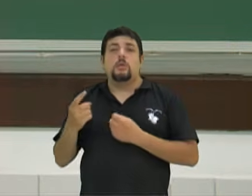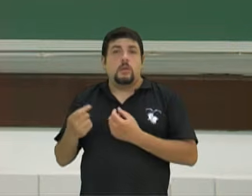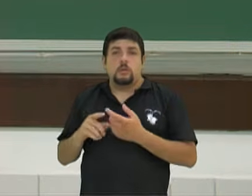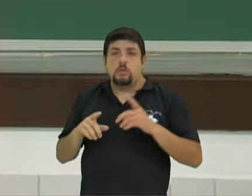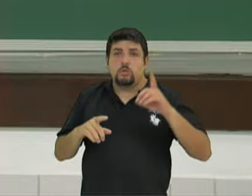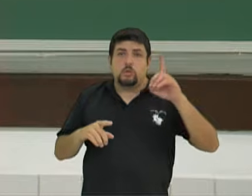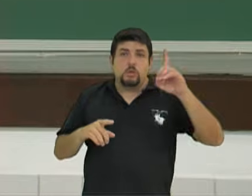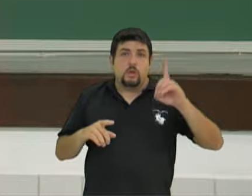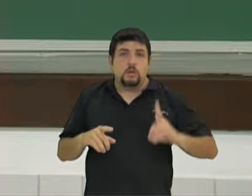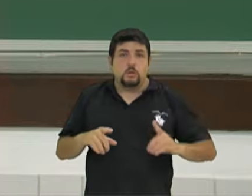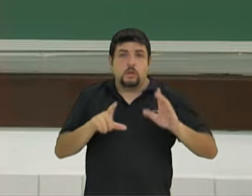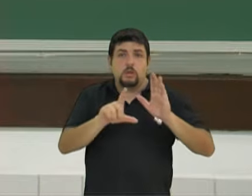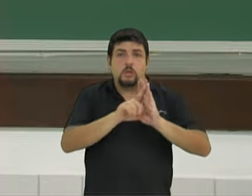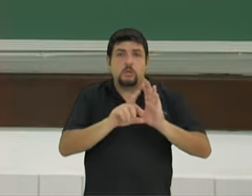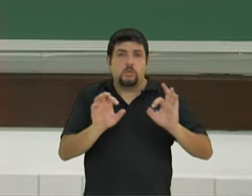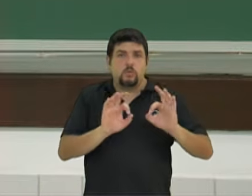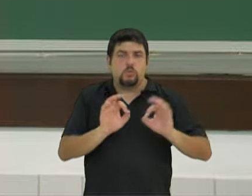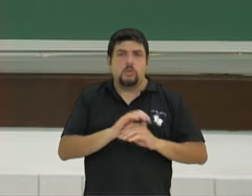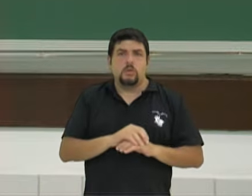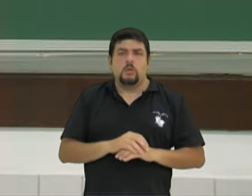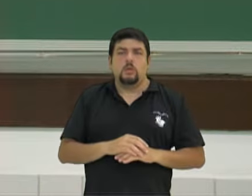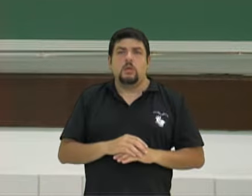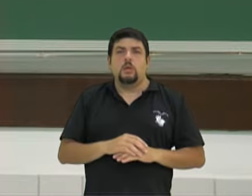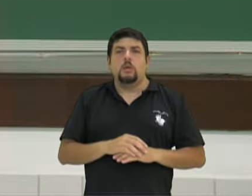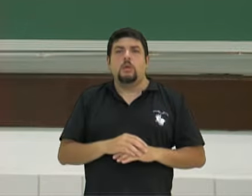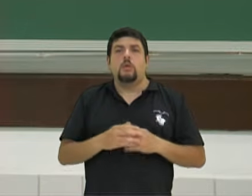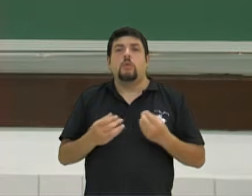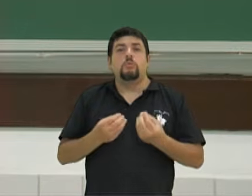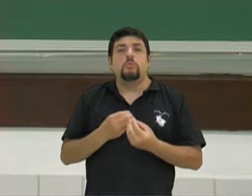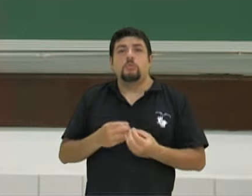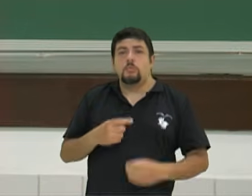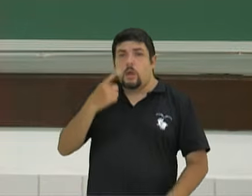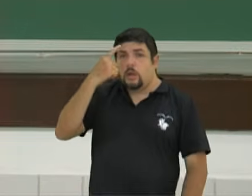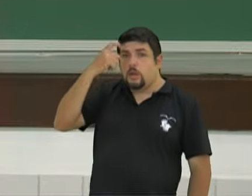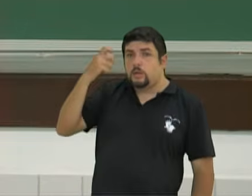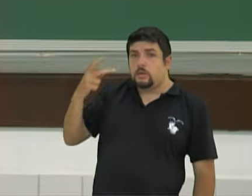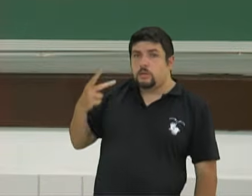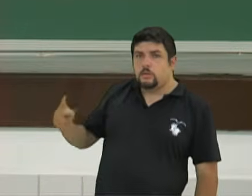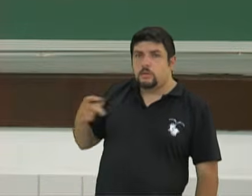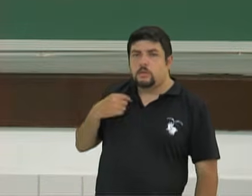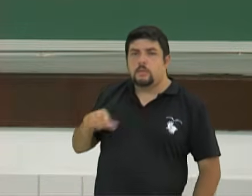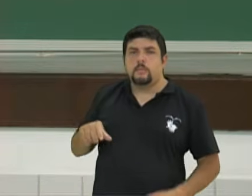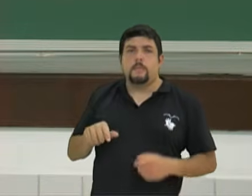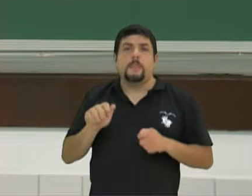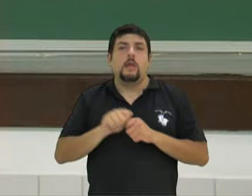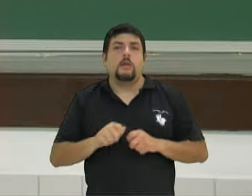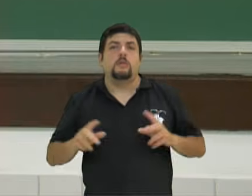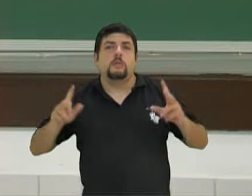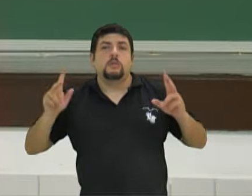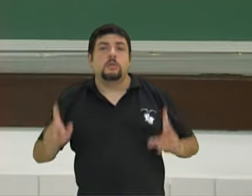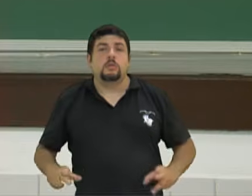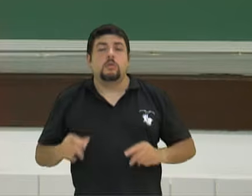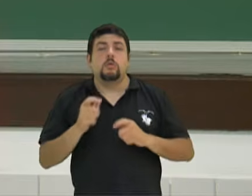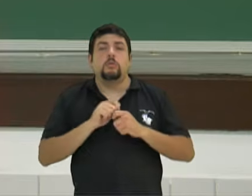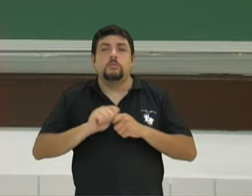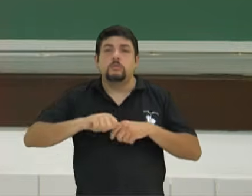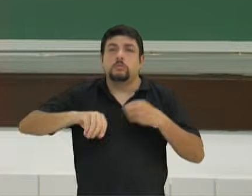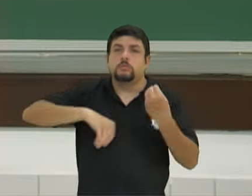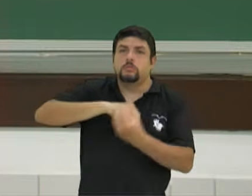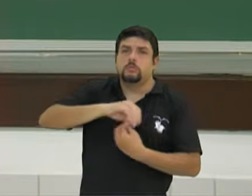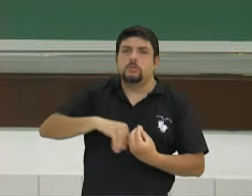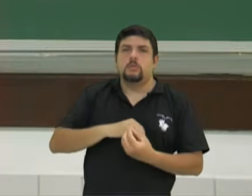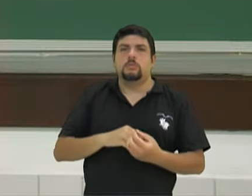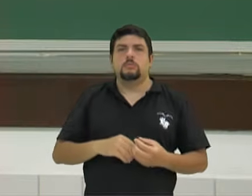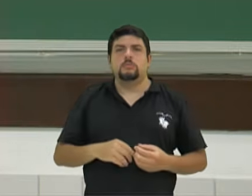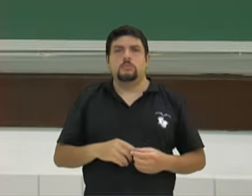pessoa pegava, os plágios aconteciam. Pegava aquela ideia do Méliès, vou fazer um igual, vou misturar aqui tudo. Por quê? Eles